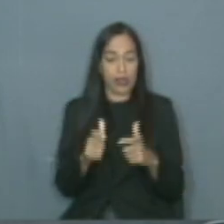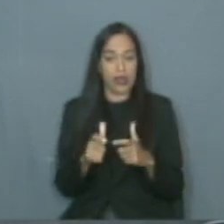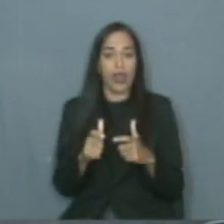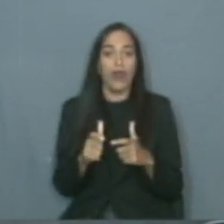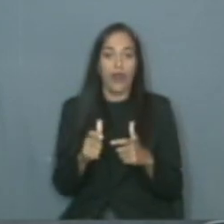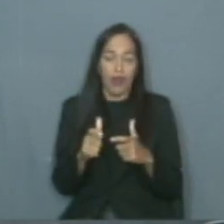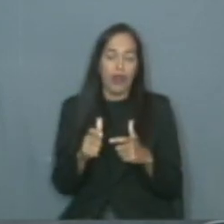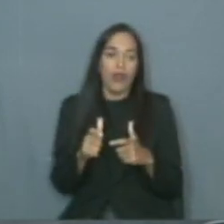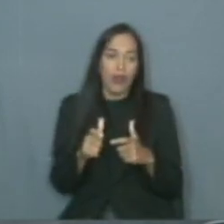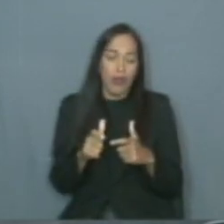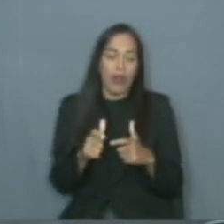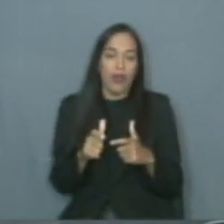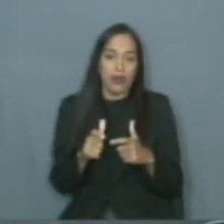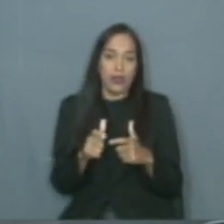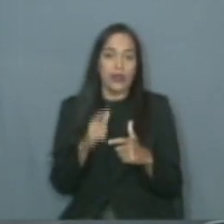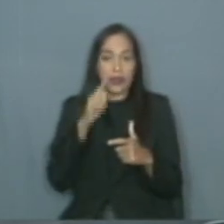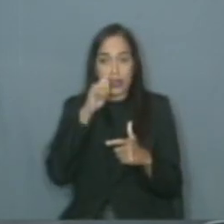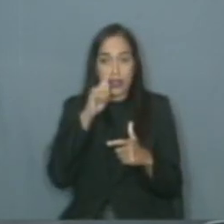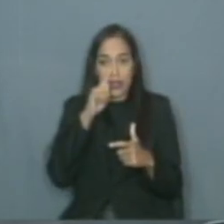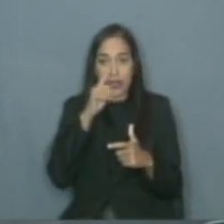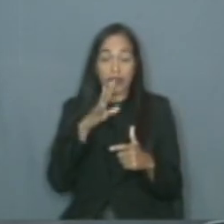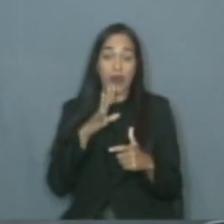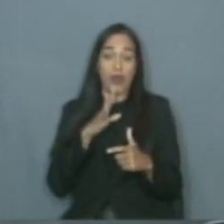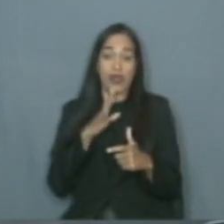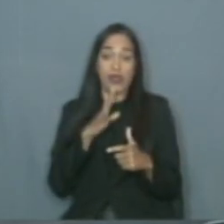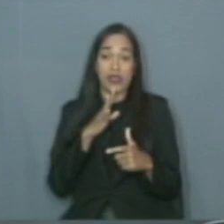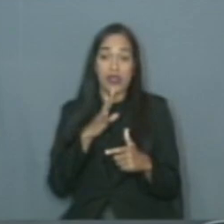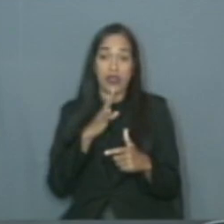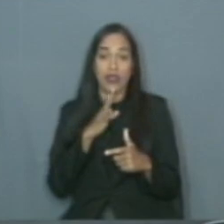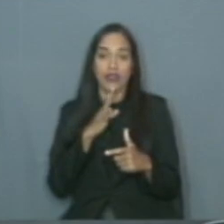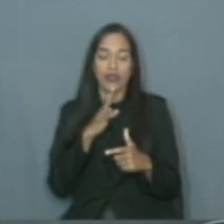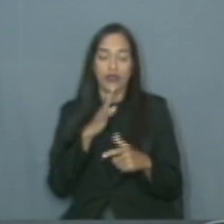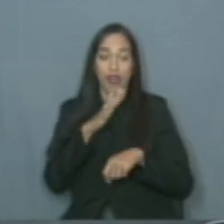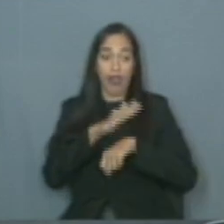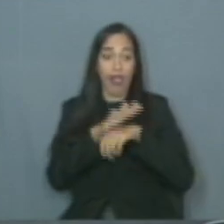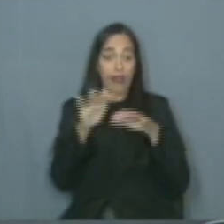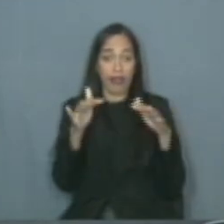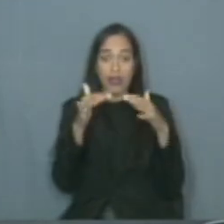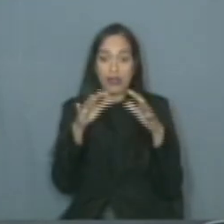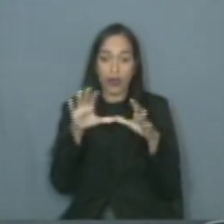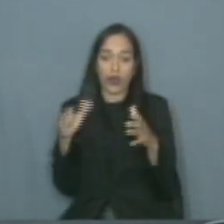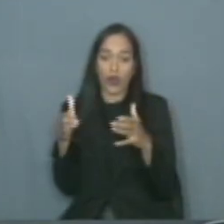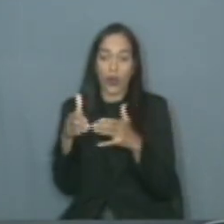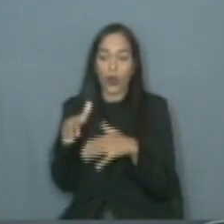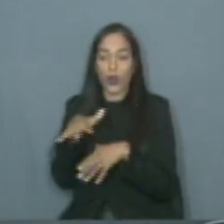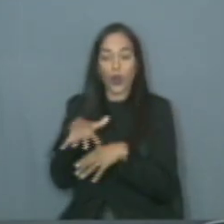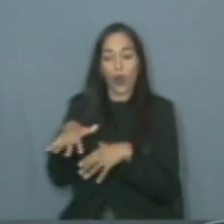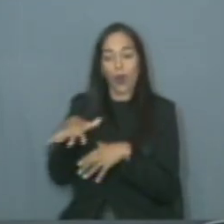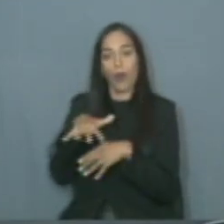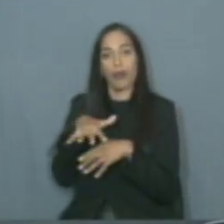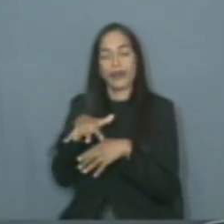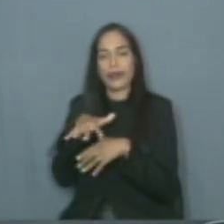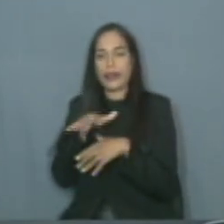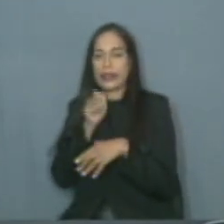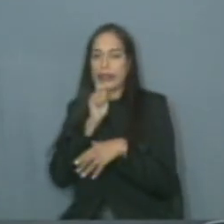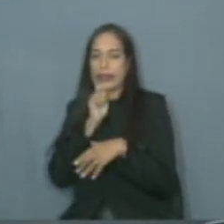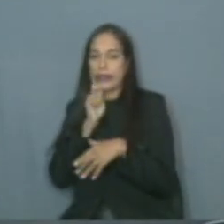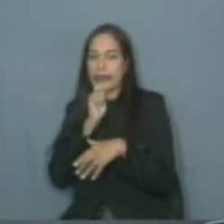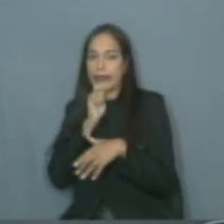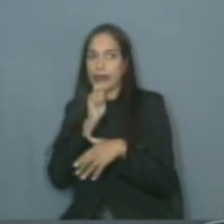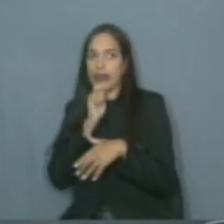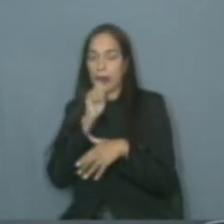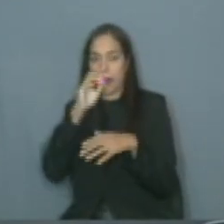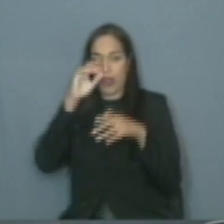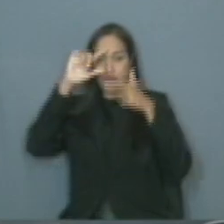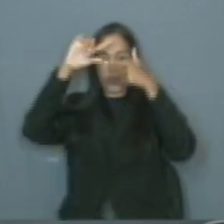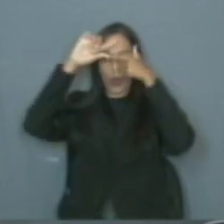muito conhecidas, e aí talvez por conta disso atraiam muito a atenção de um segmento que gosta de se afirmar mais conservador, foi